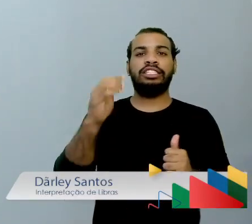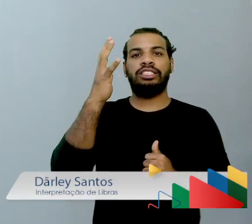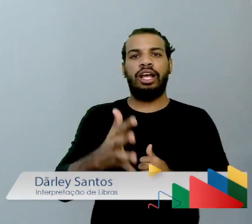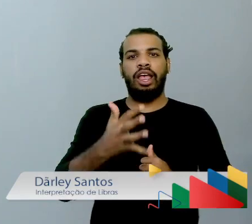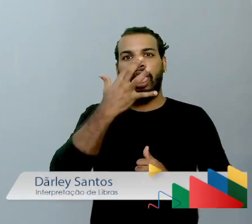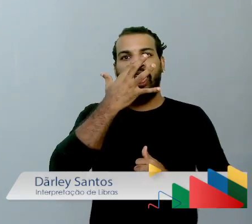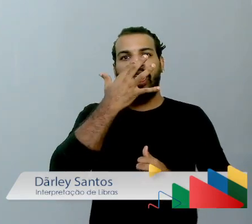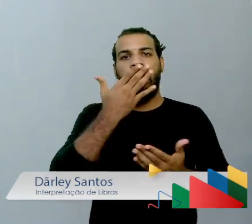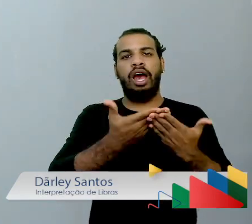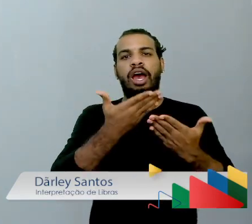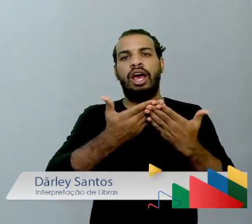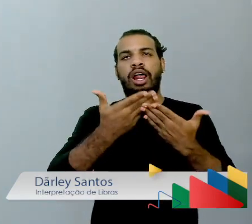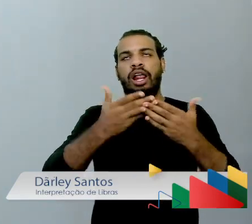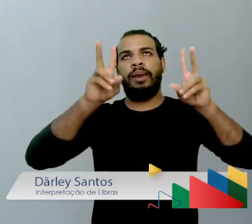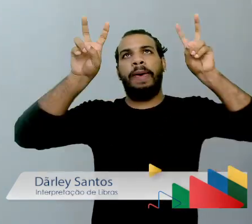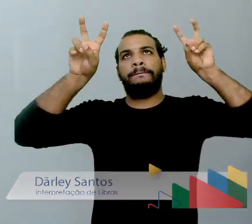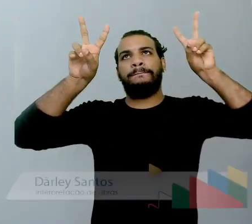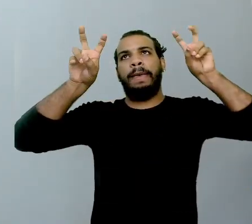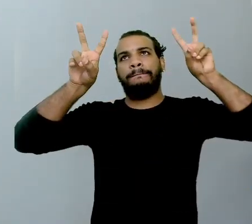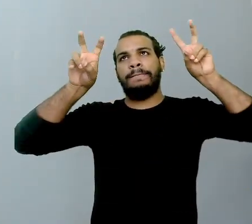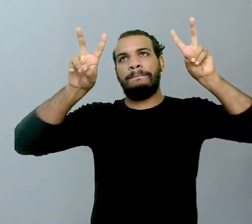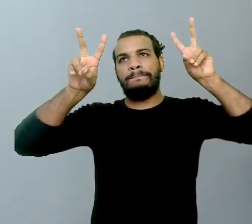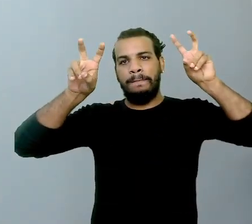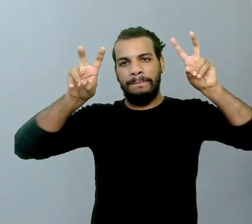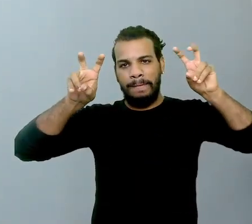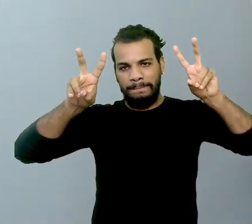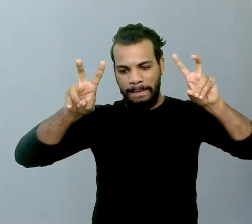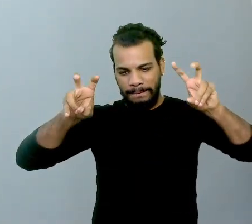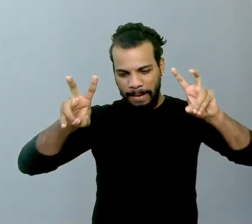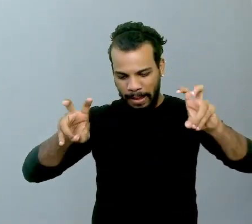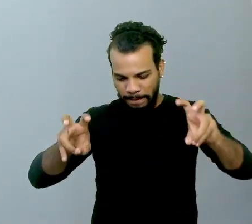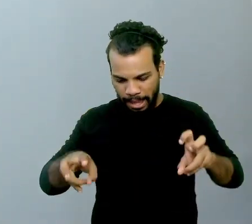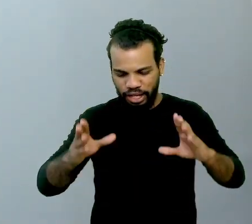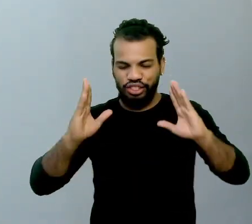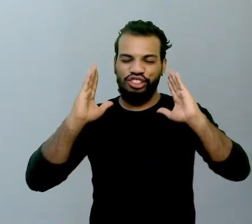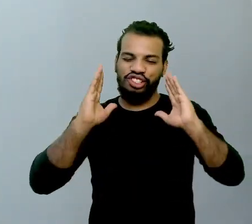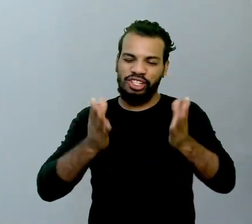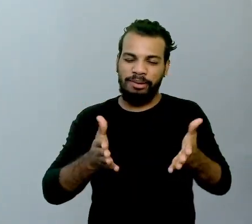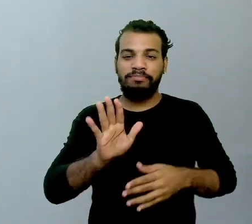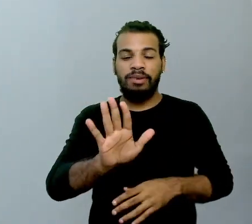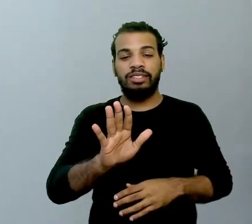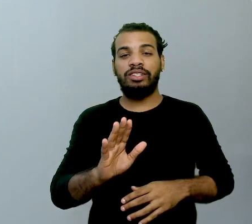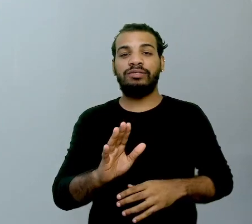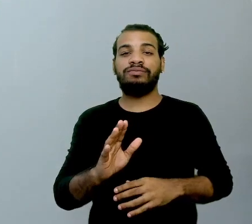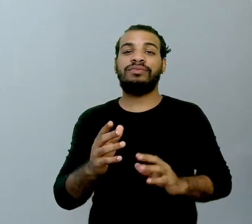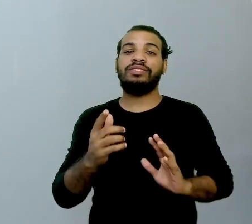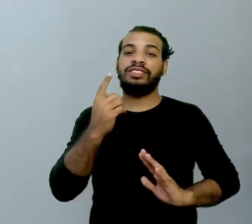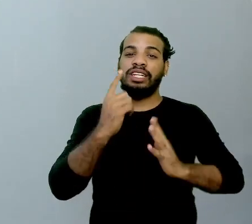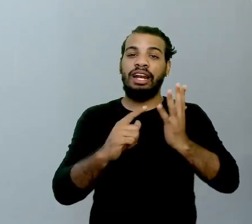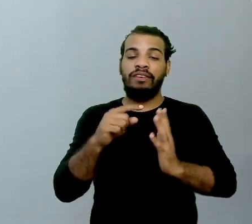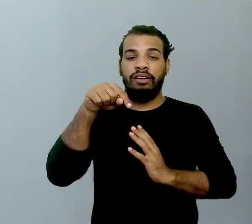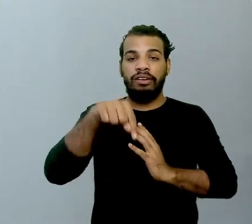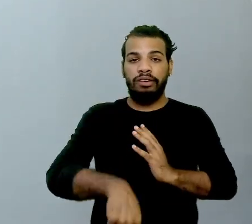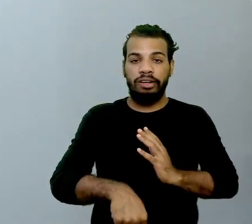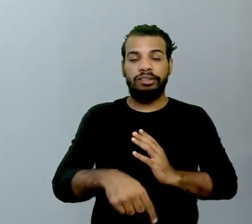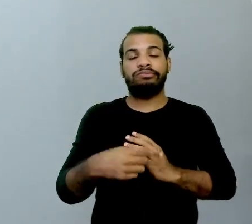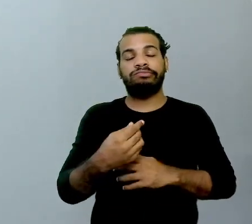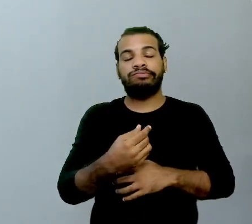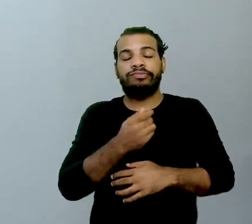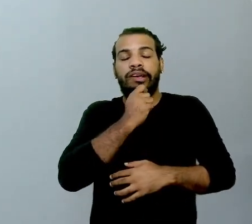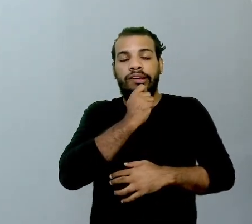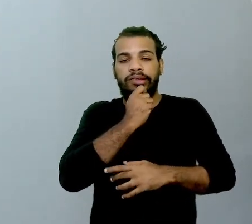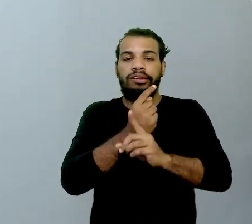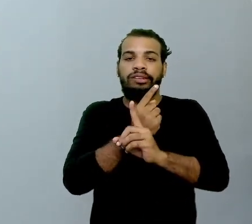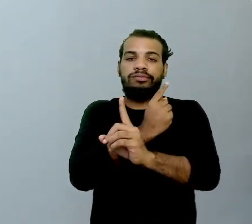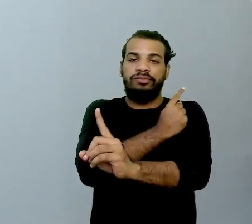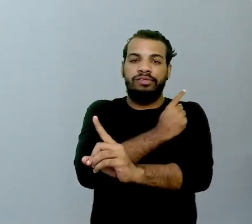tudo quanto é tema, tá? Nesse dia de quarta-feira de cinzas. Infelizmente, o carnaval esse ano ainda teve que ser distanciado.